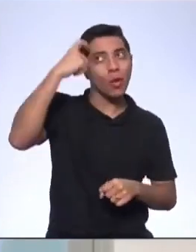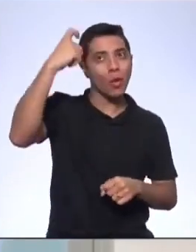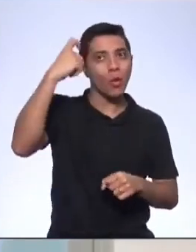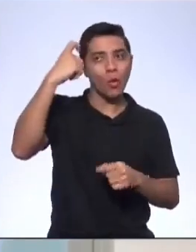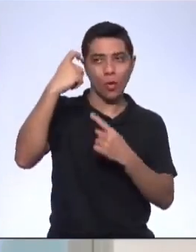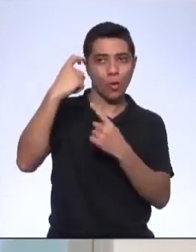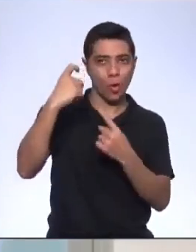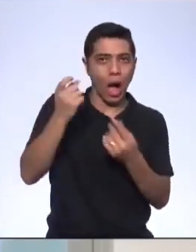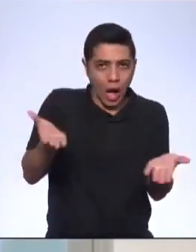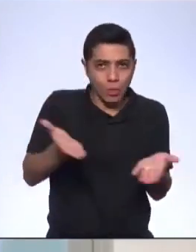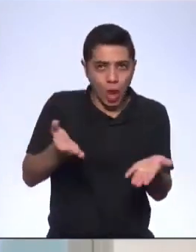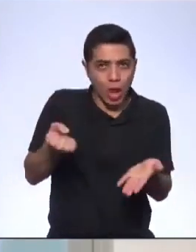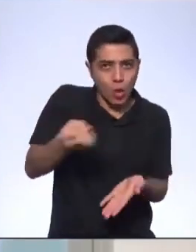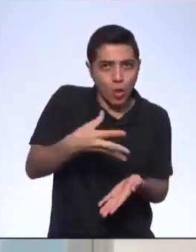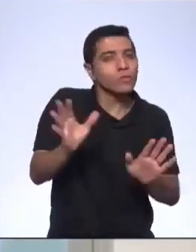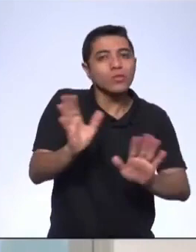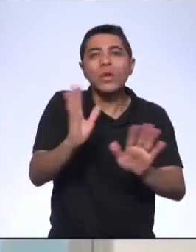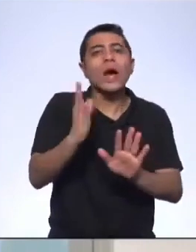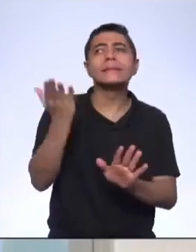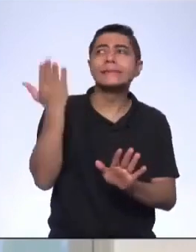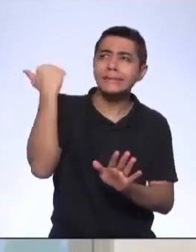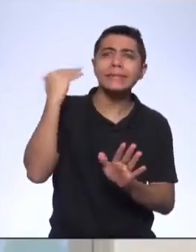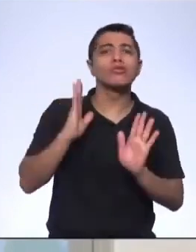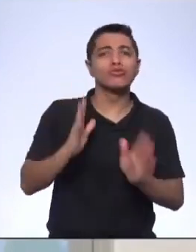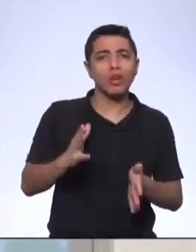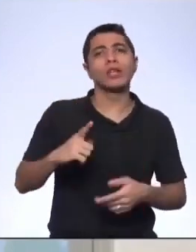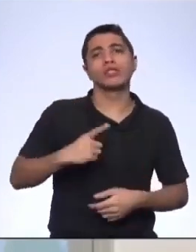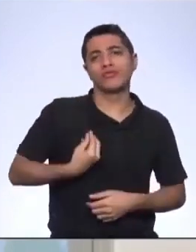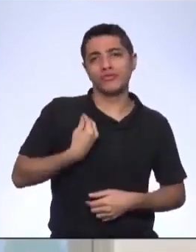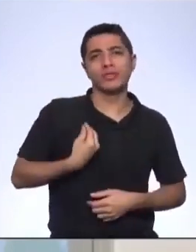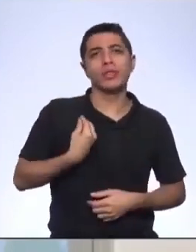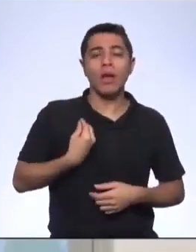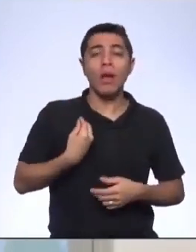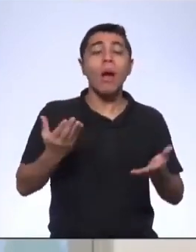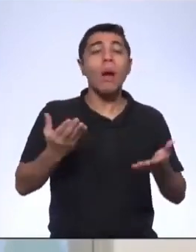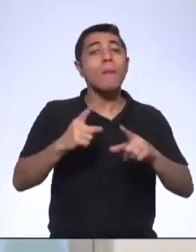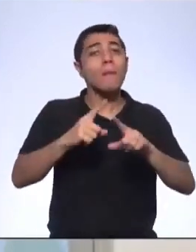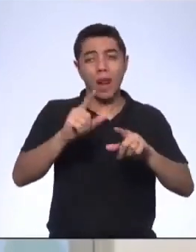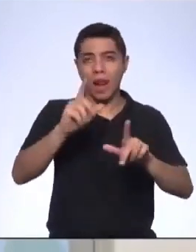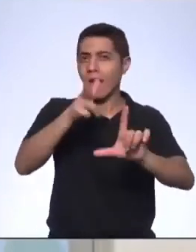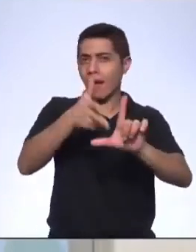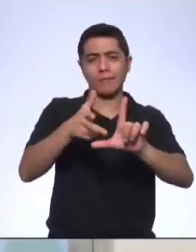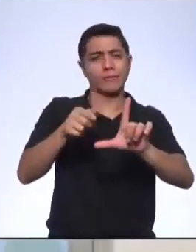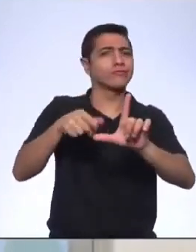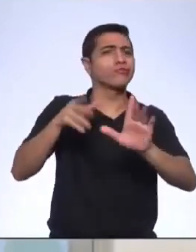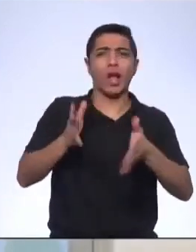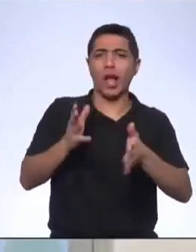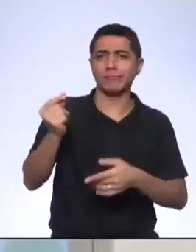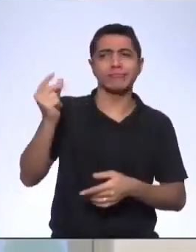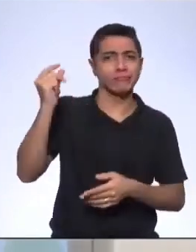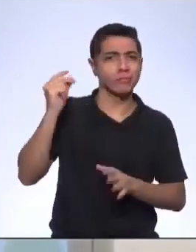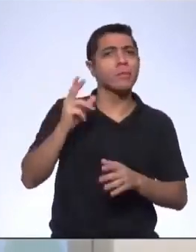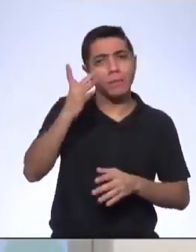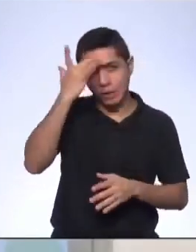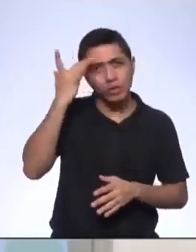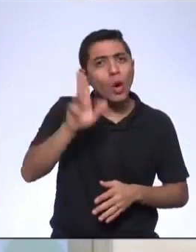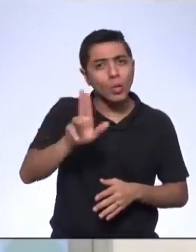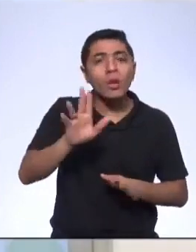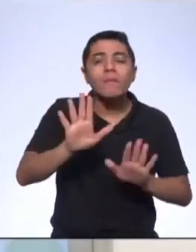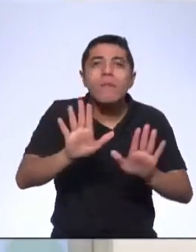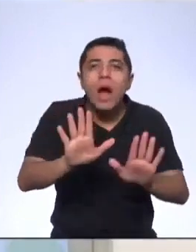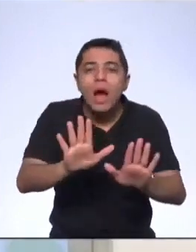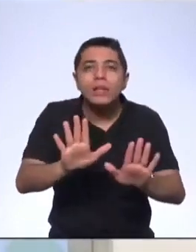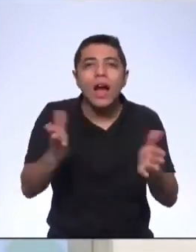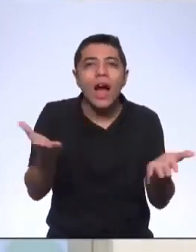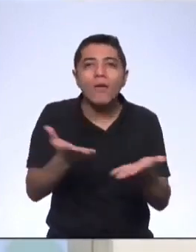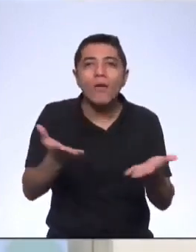que você tenha encontrado aí, mas é uma coisa que se fixou muito bem nesse momento nosso aqui de pandemia, quer dizer, a gente se vira nos 30, né? A gente